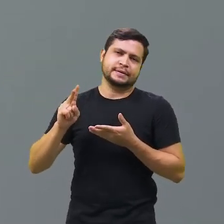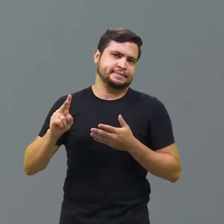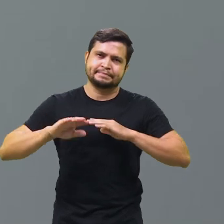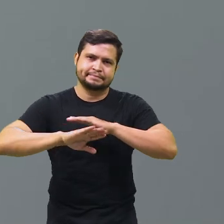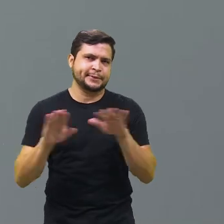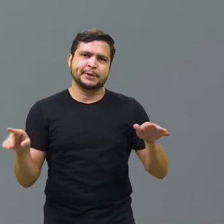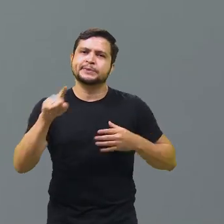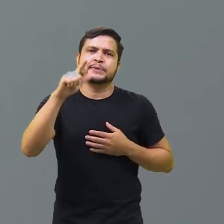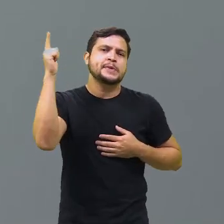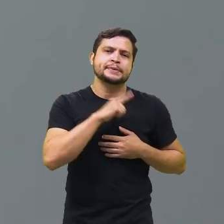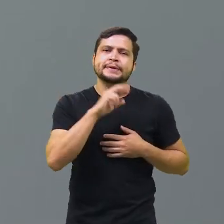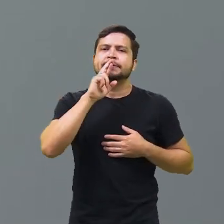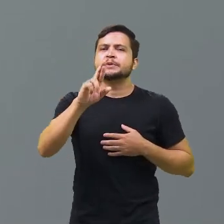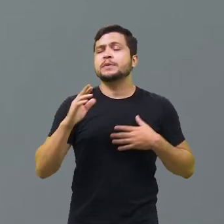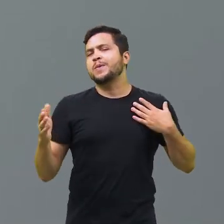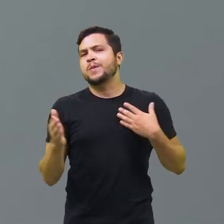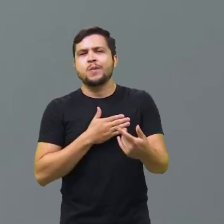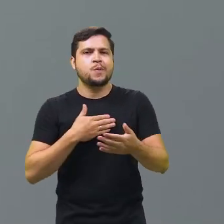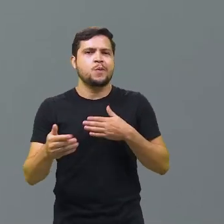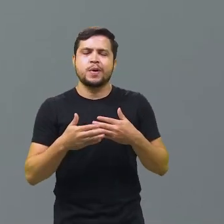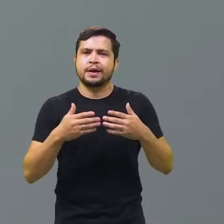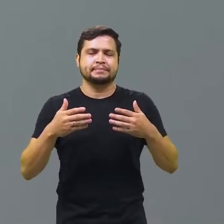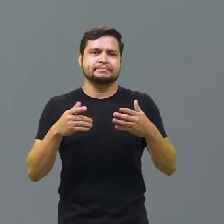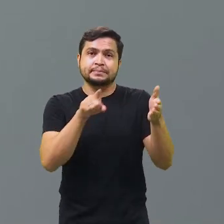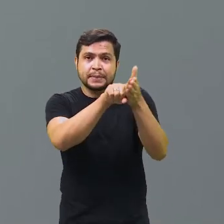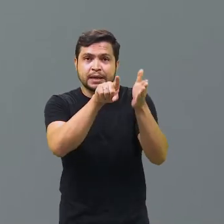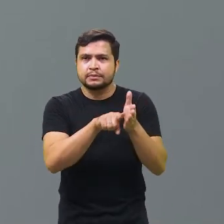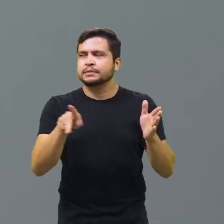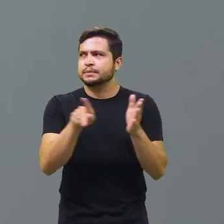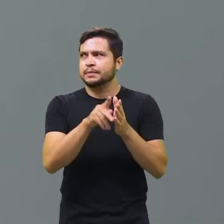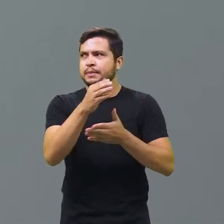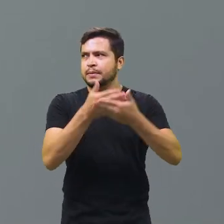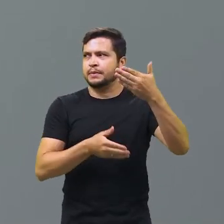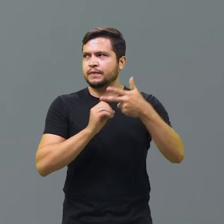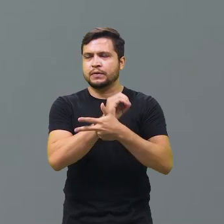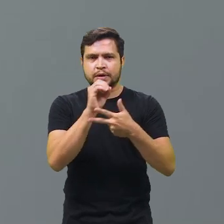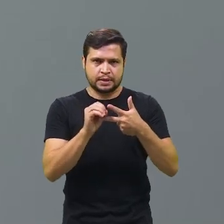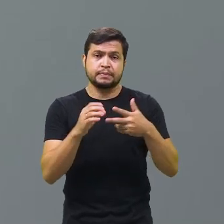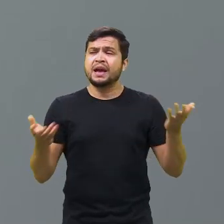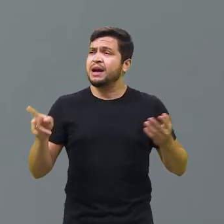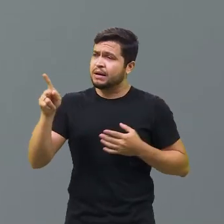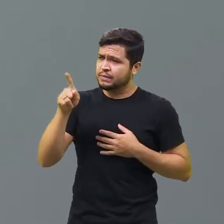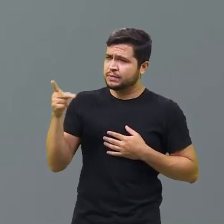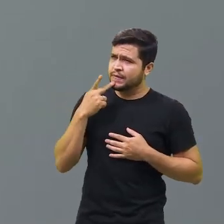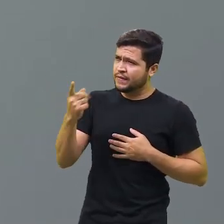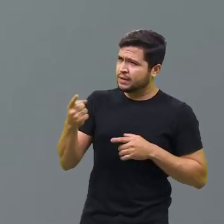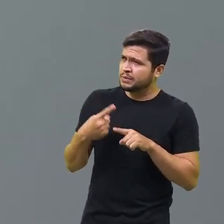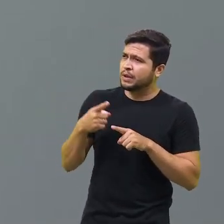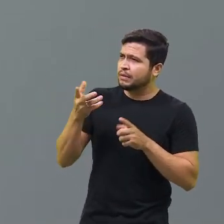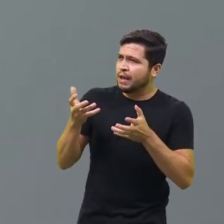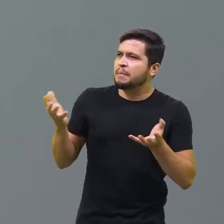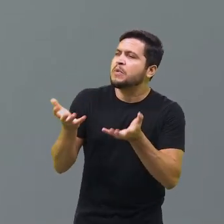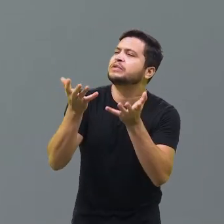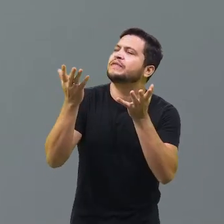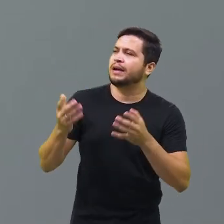falando para você, você consegue resolver grande parte das questões do Enem. Ah, professor, você está dizendo isso só porque quer